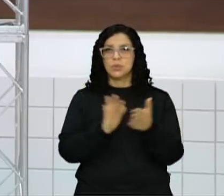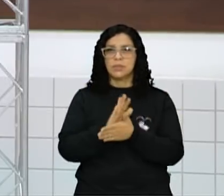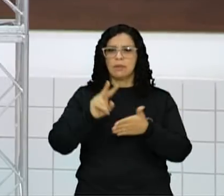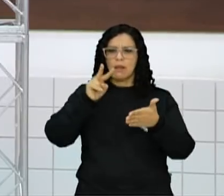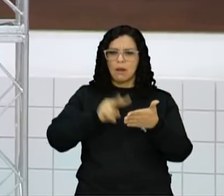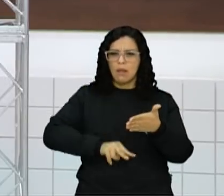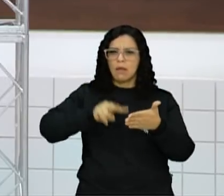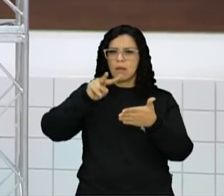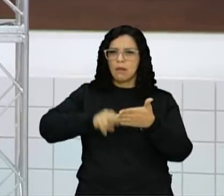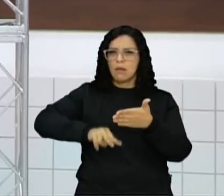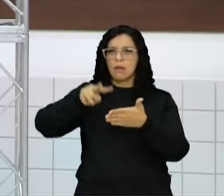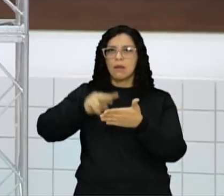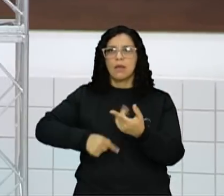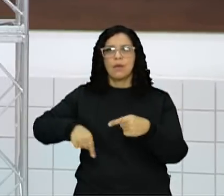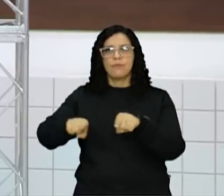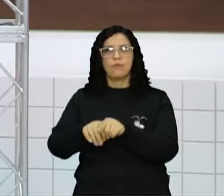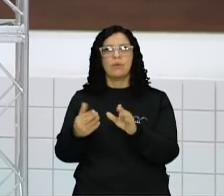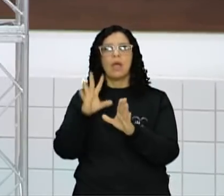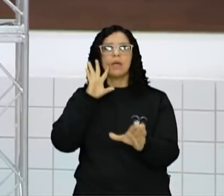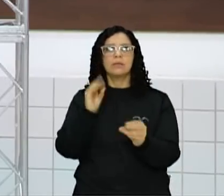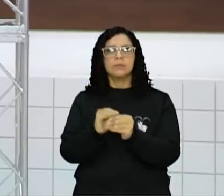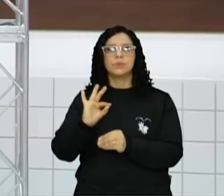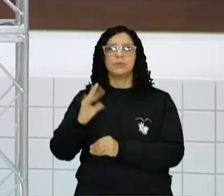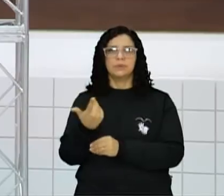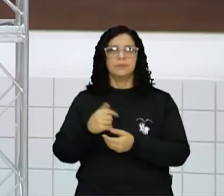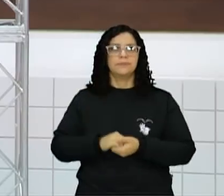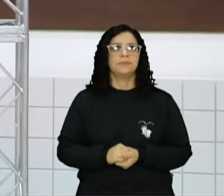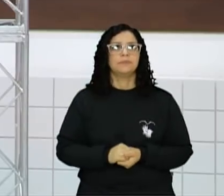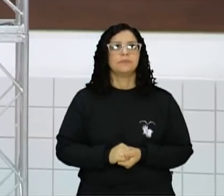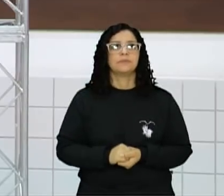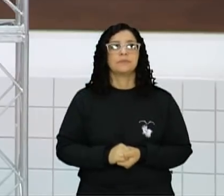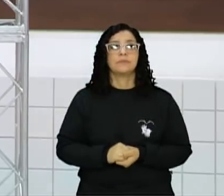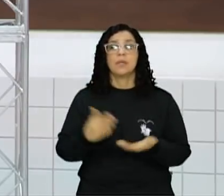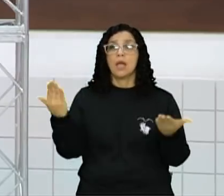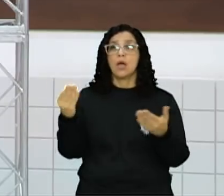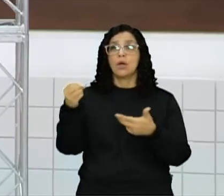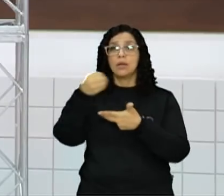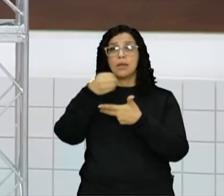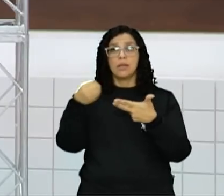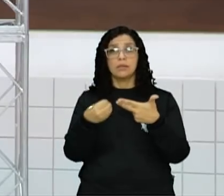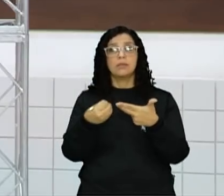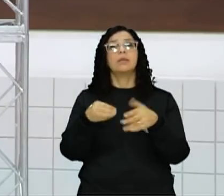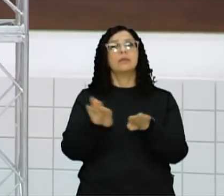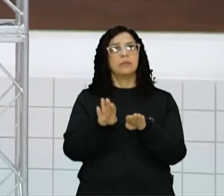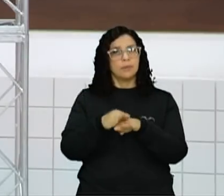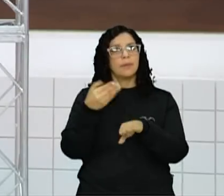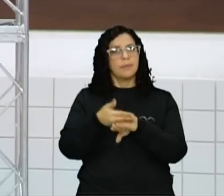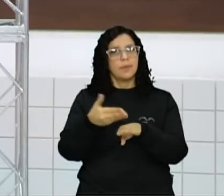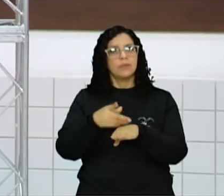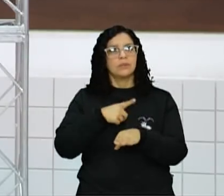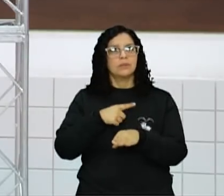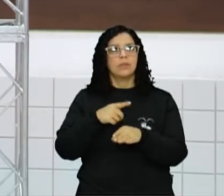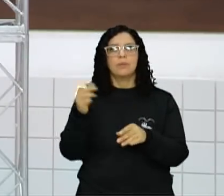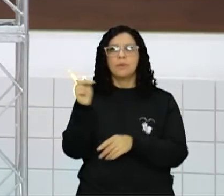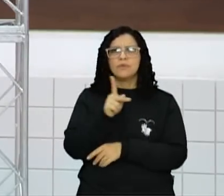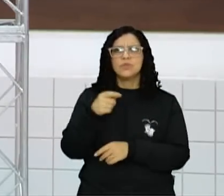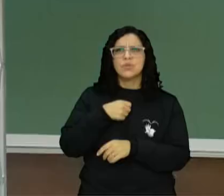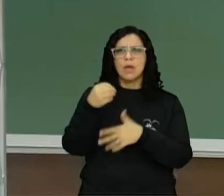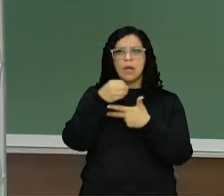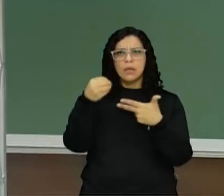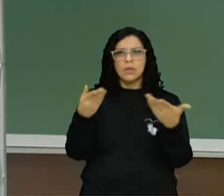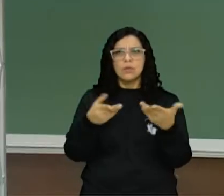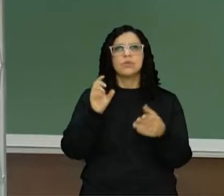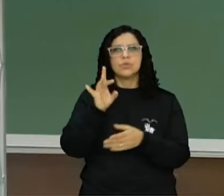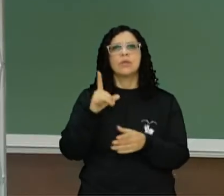Leia, releia o exercício até entender o que está acontecendo lá. Exercício número 4, mais um do Enem. Mas, professora, só tem Enem